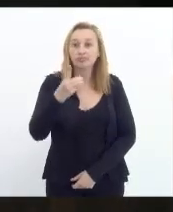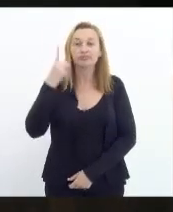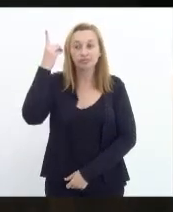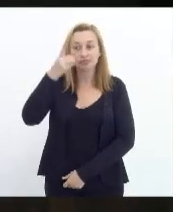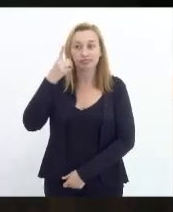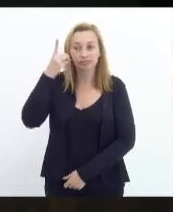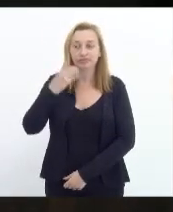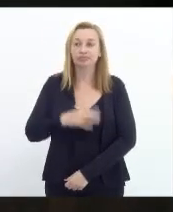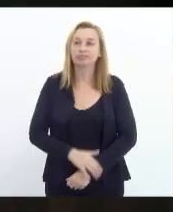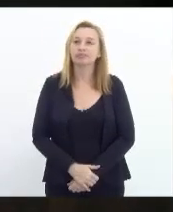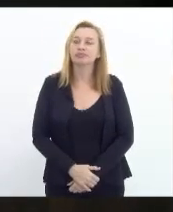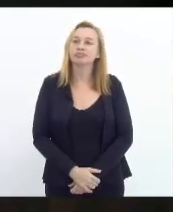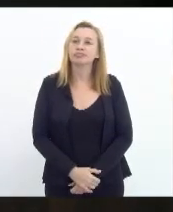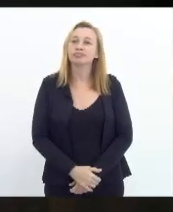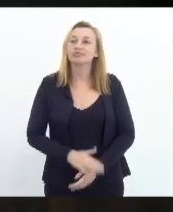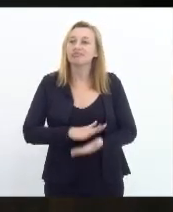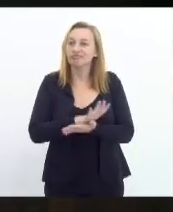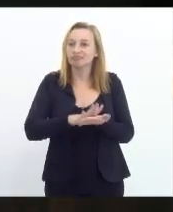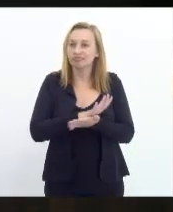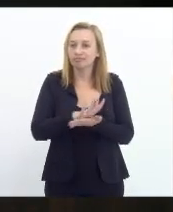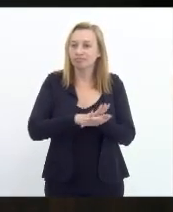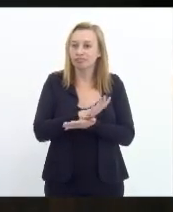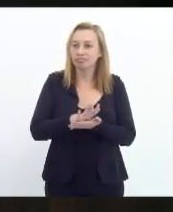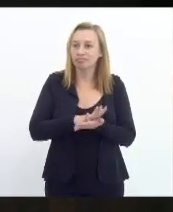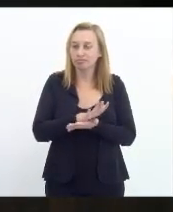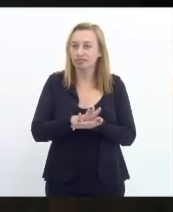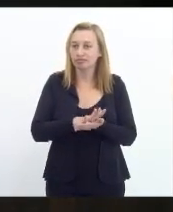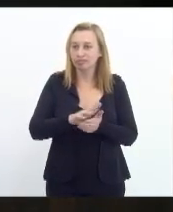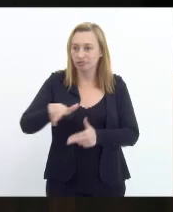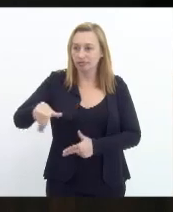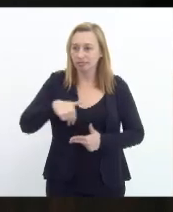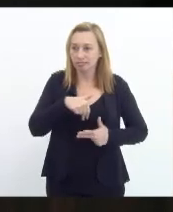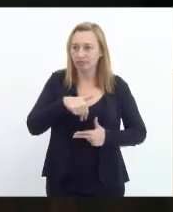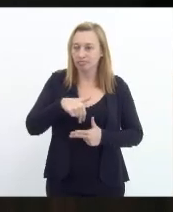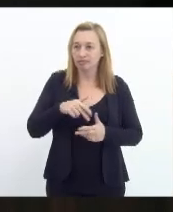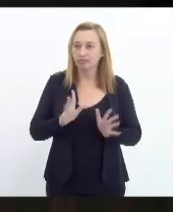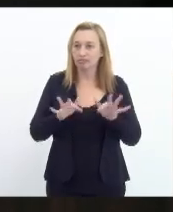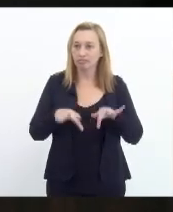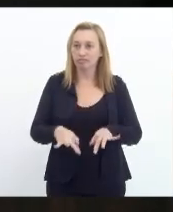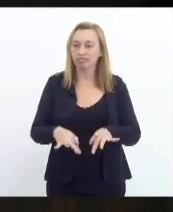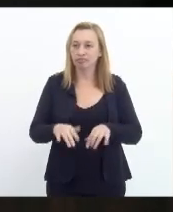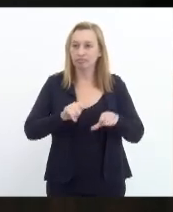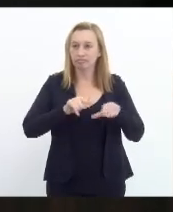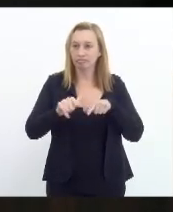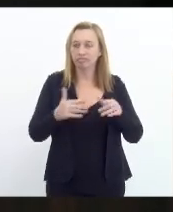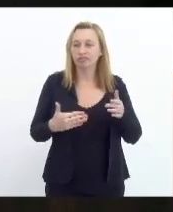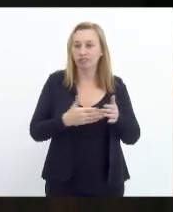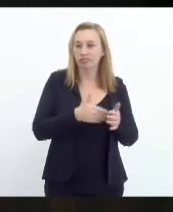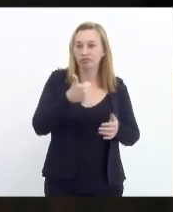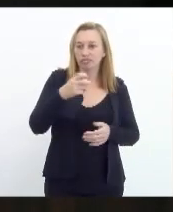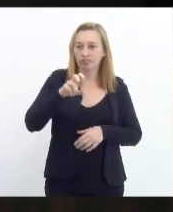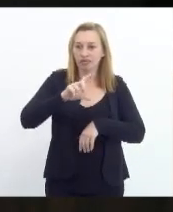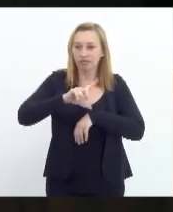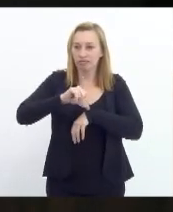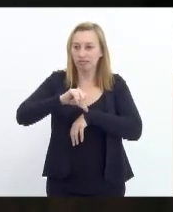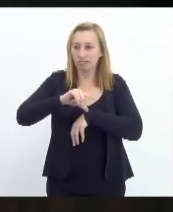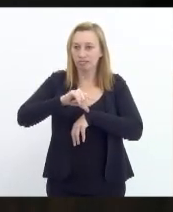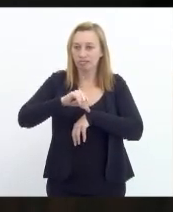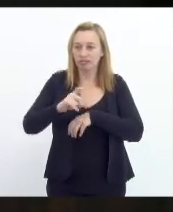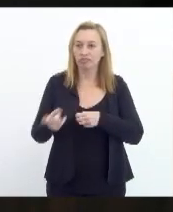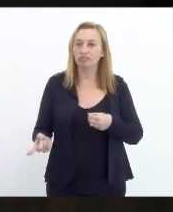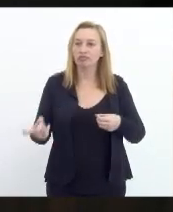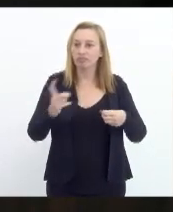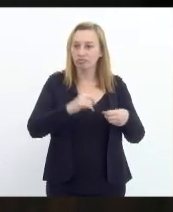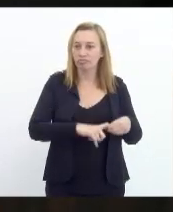Portal da cerveja não havendo mais oradores inscritos a presidência os pães trabalhes até às 15horas